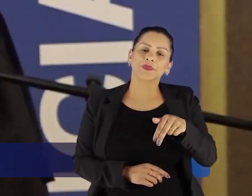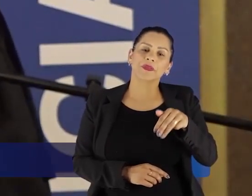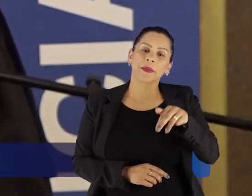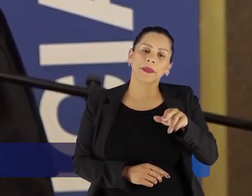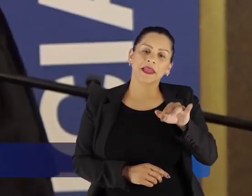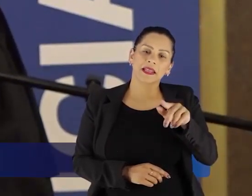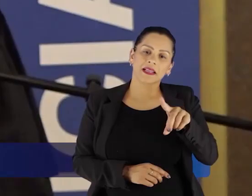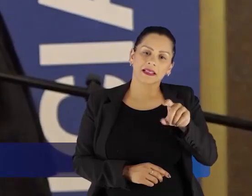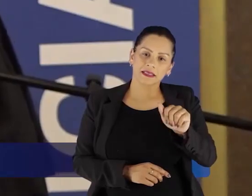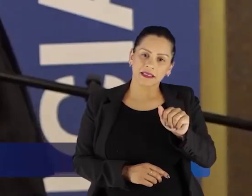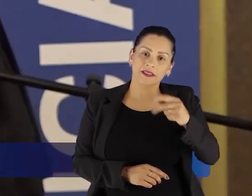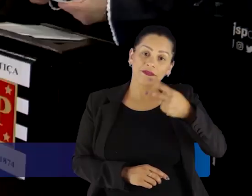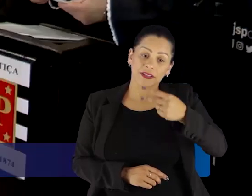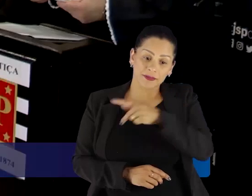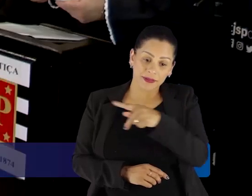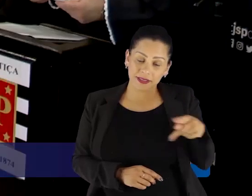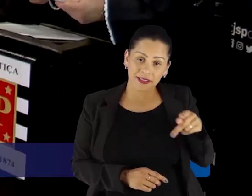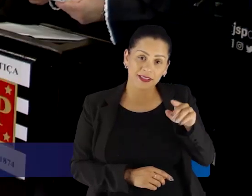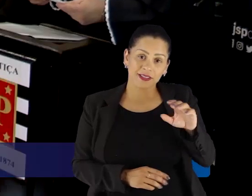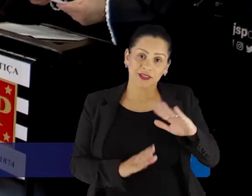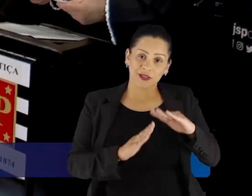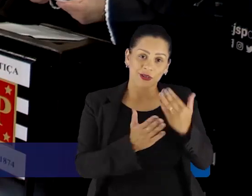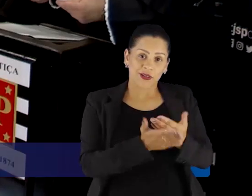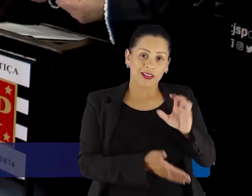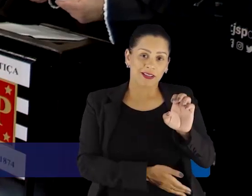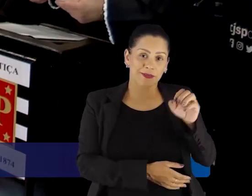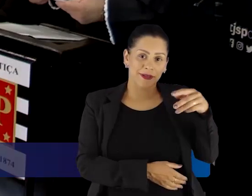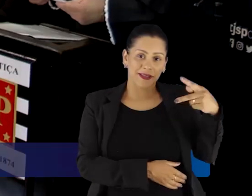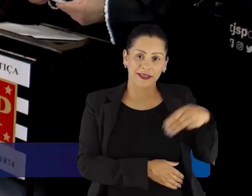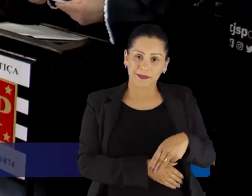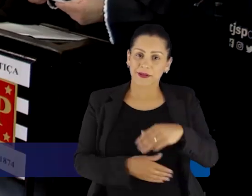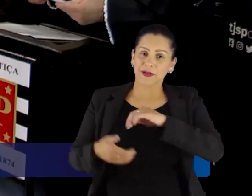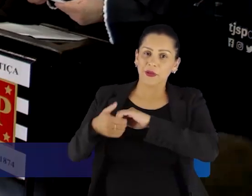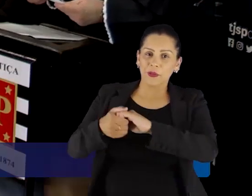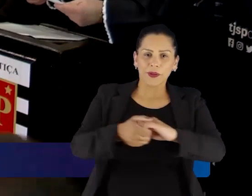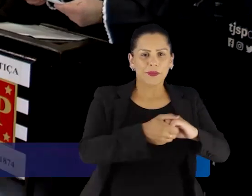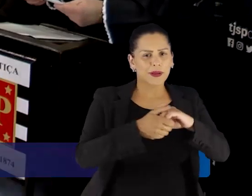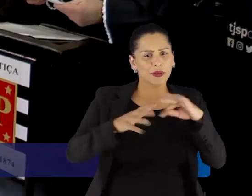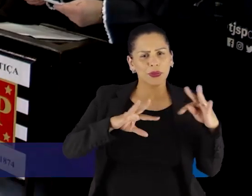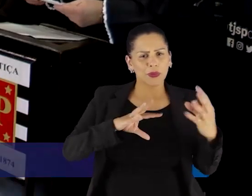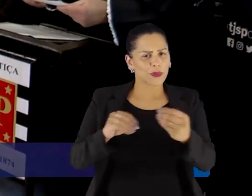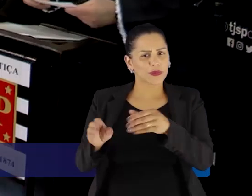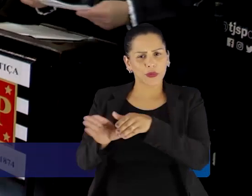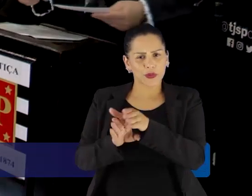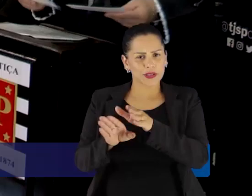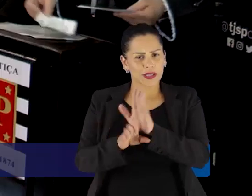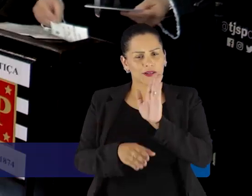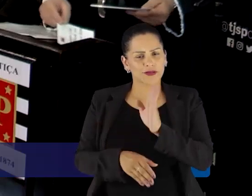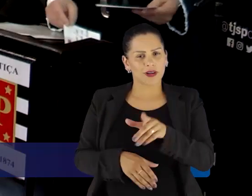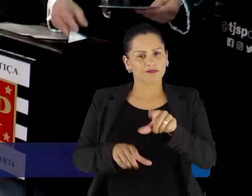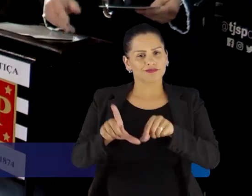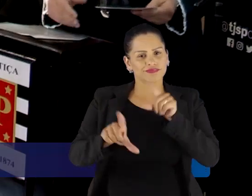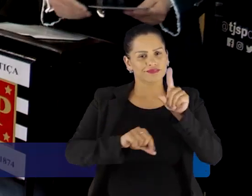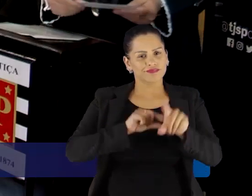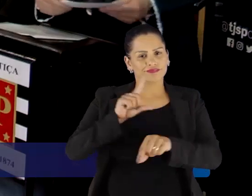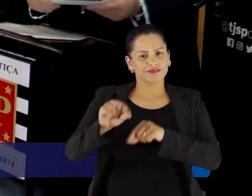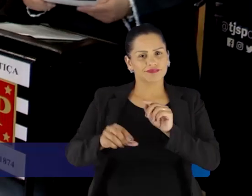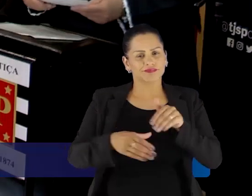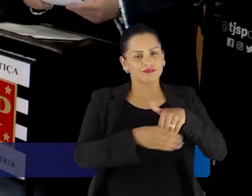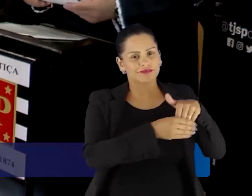da Escola Paulista de magistratura em nome de quem comprimento todos os conselheiros eleitos e